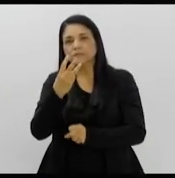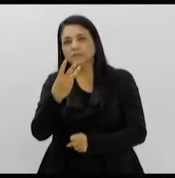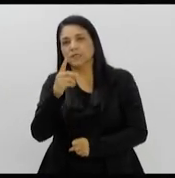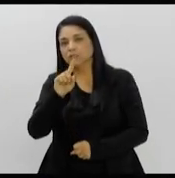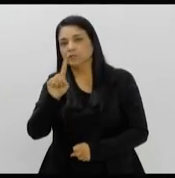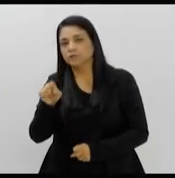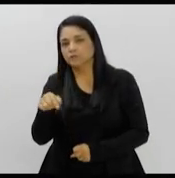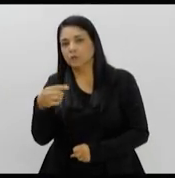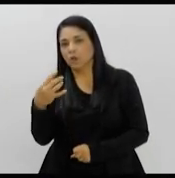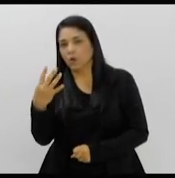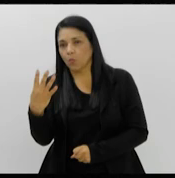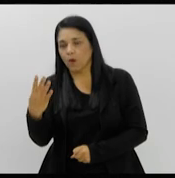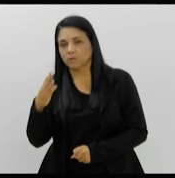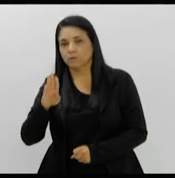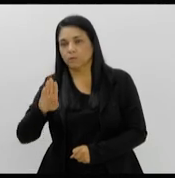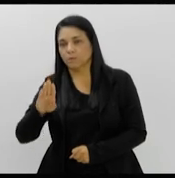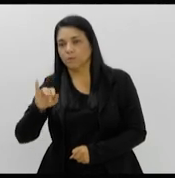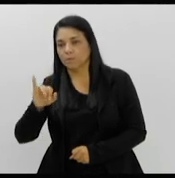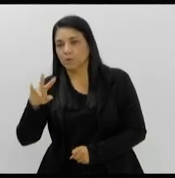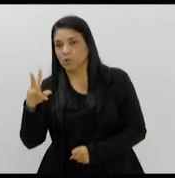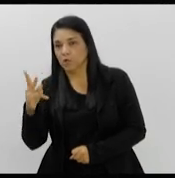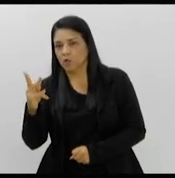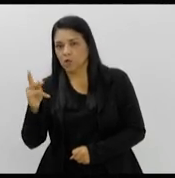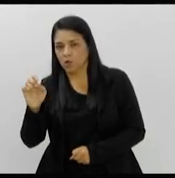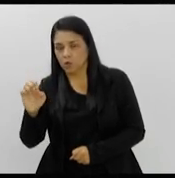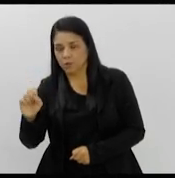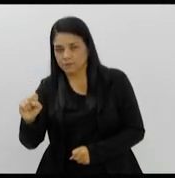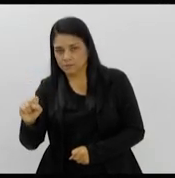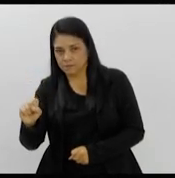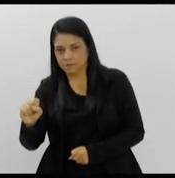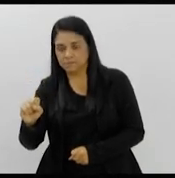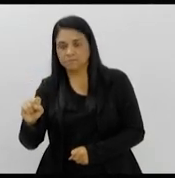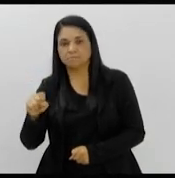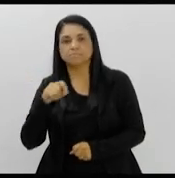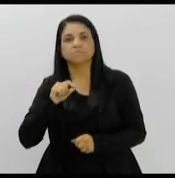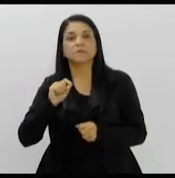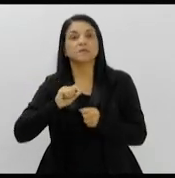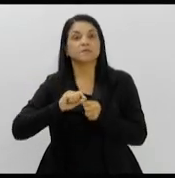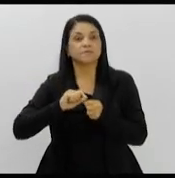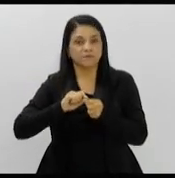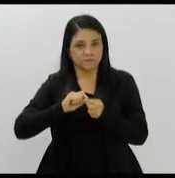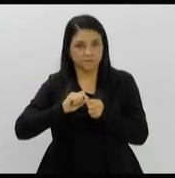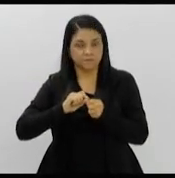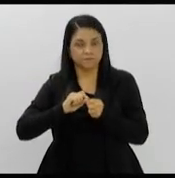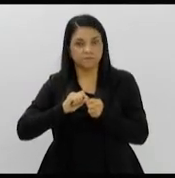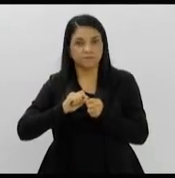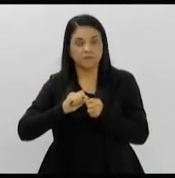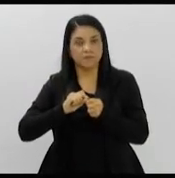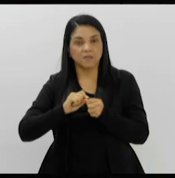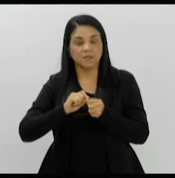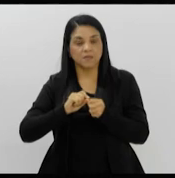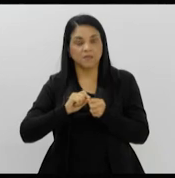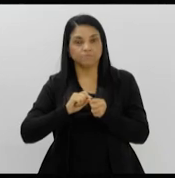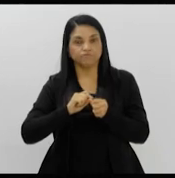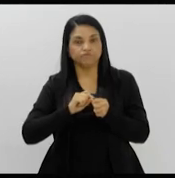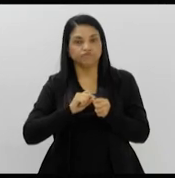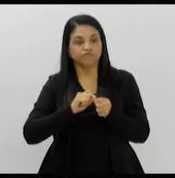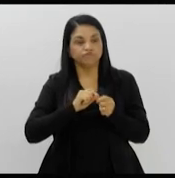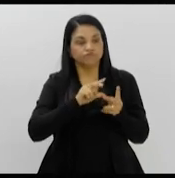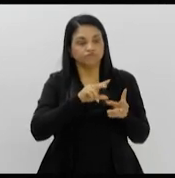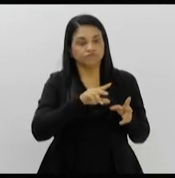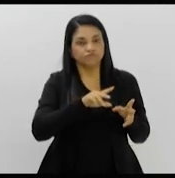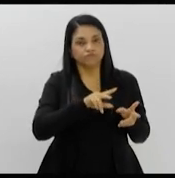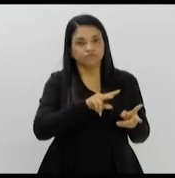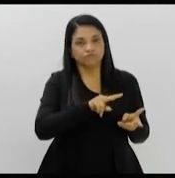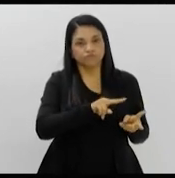bilhões eu preciso só atualizar o que ele fez realmente ele quer tirar da da fonte